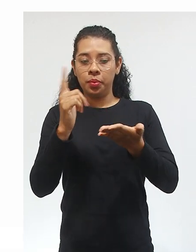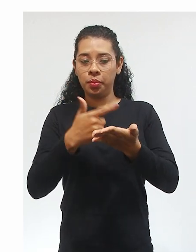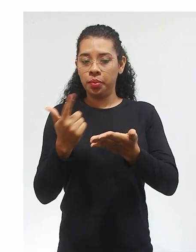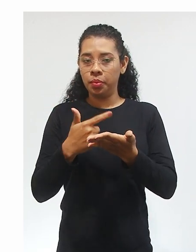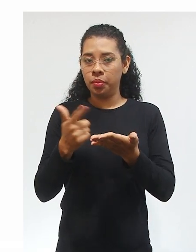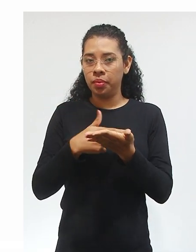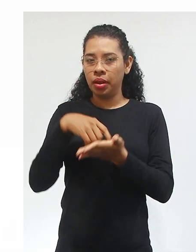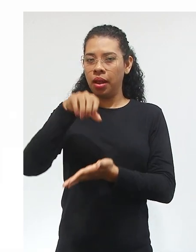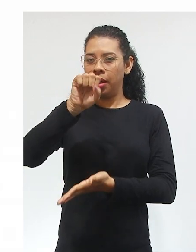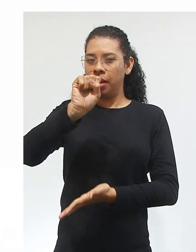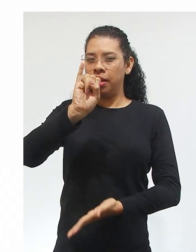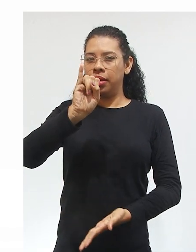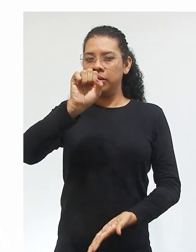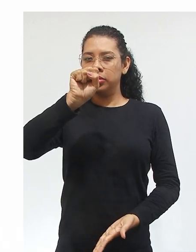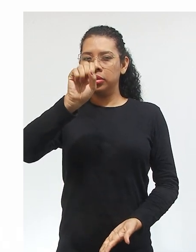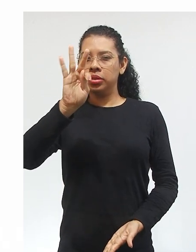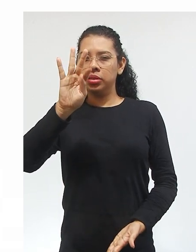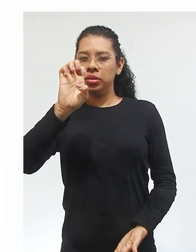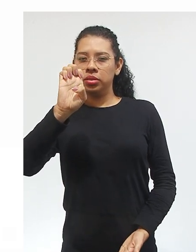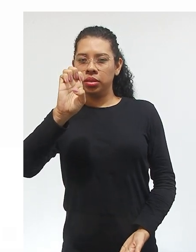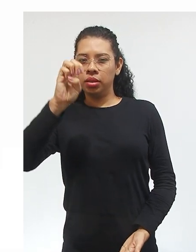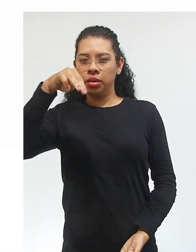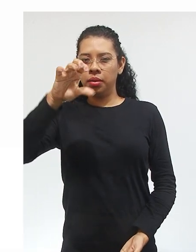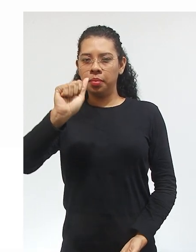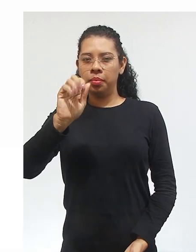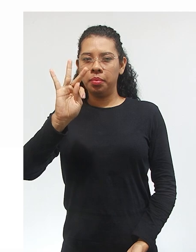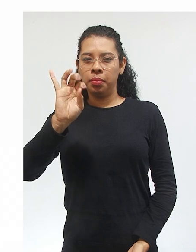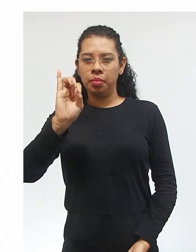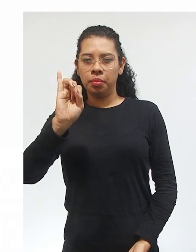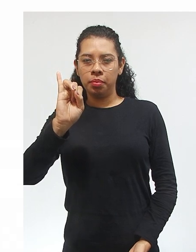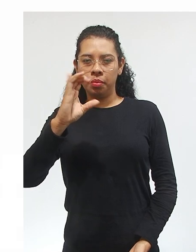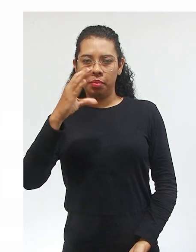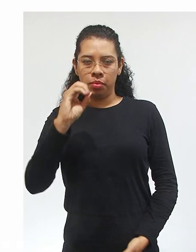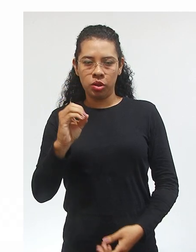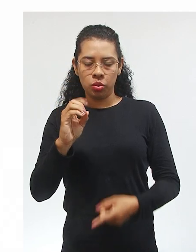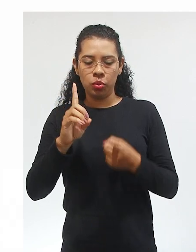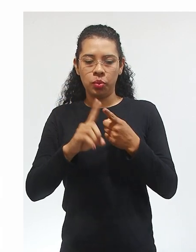Se ele registrasse outros tipos de contas, aí já não seria sistemático.